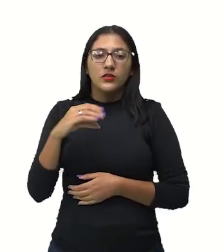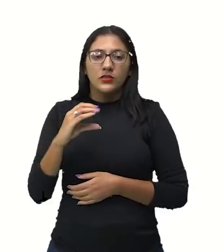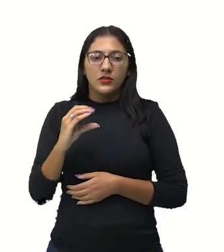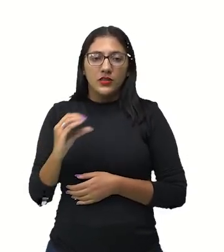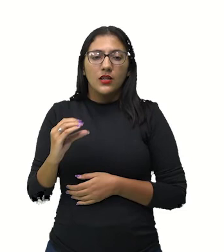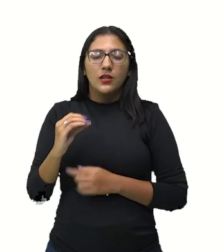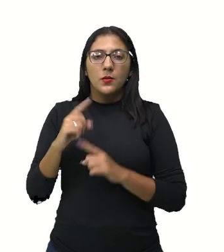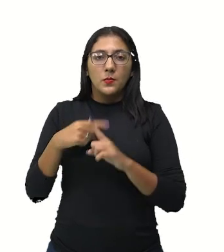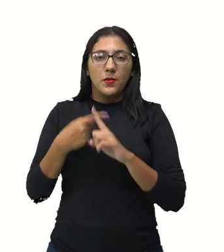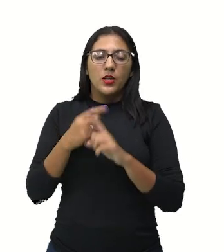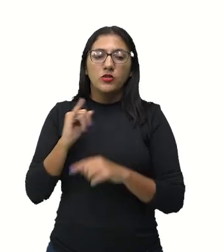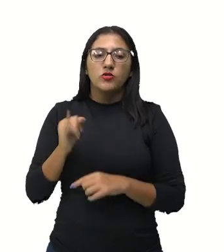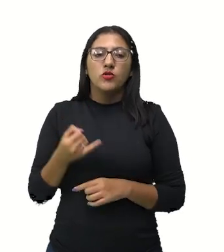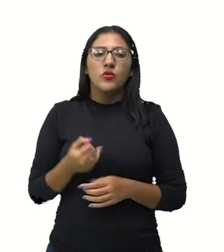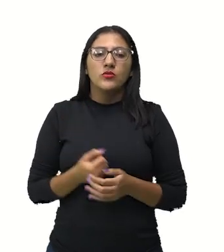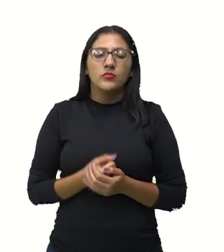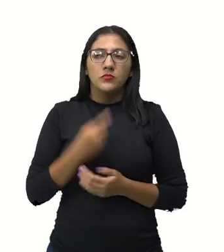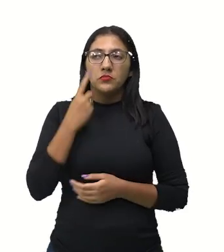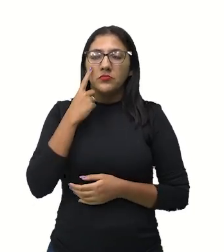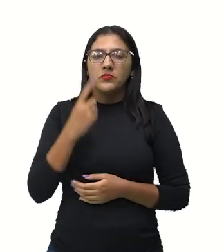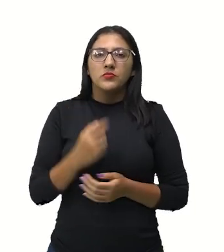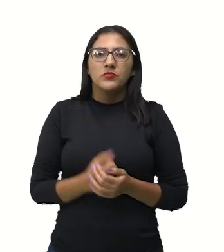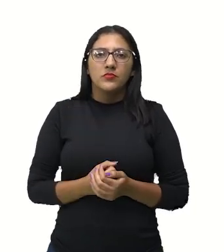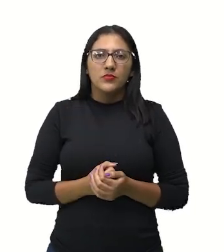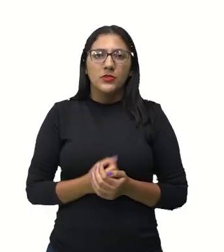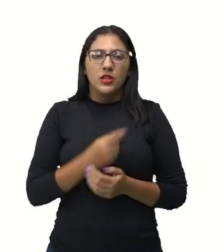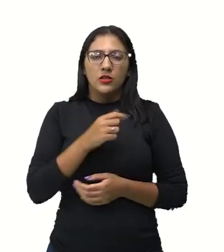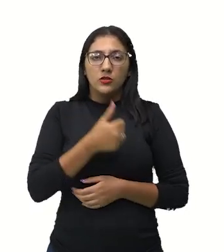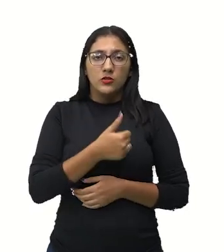O montante é igual a